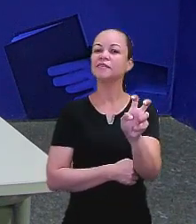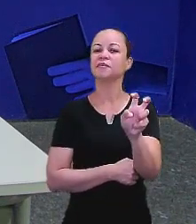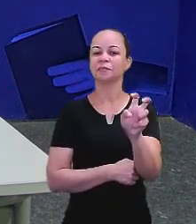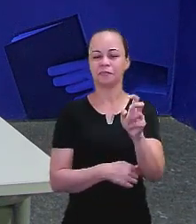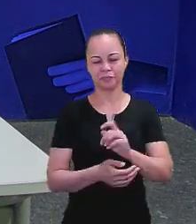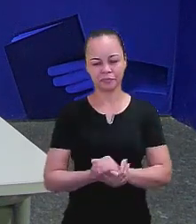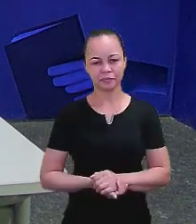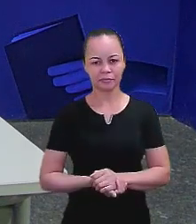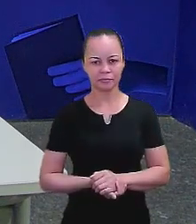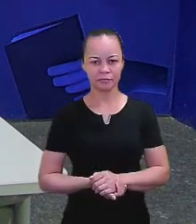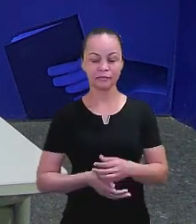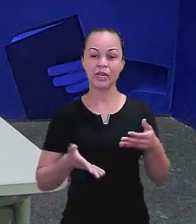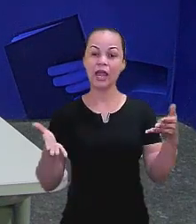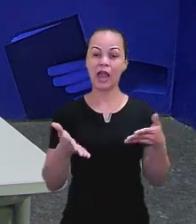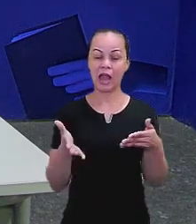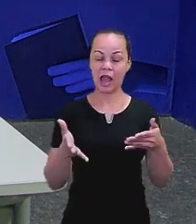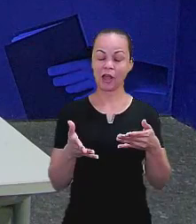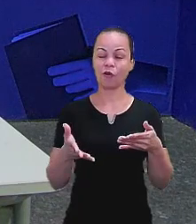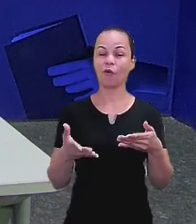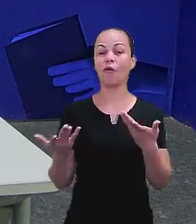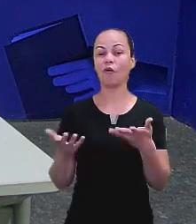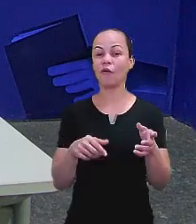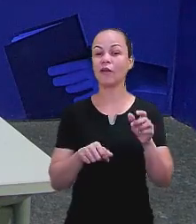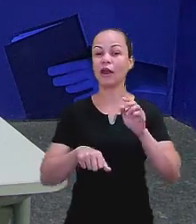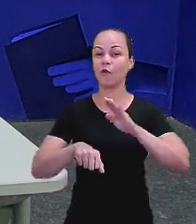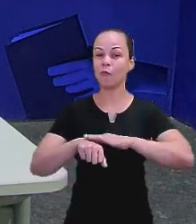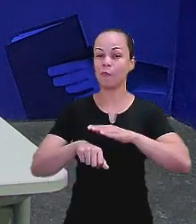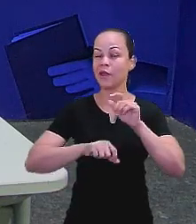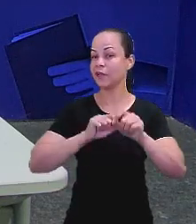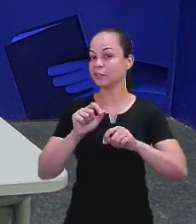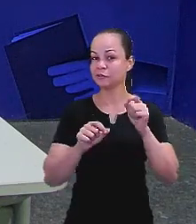1, 2, 3, 4, 5. E agora é a vez do